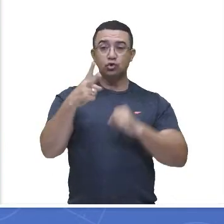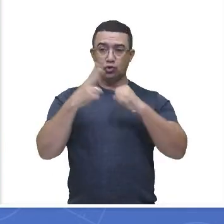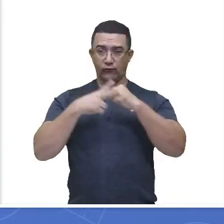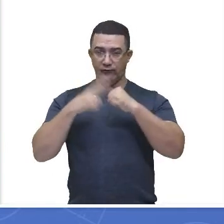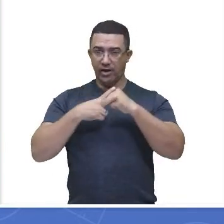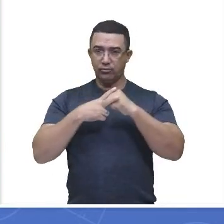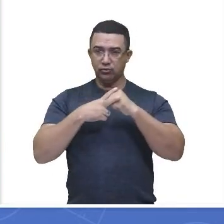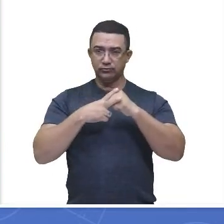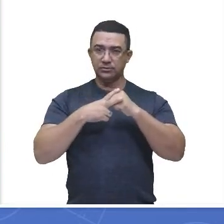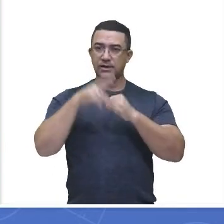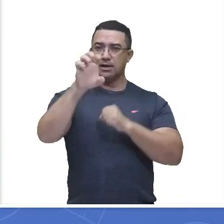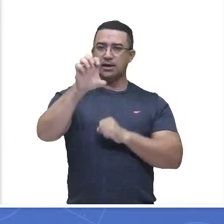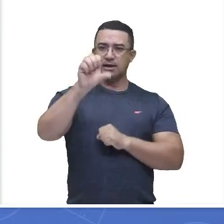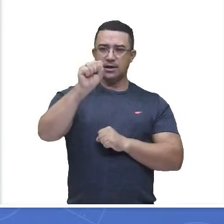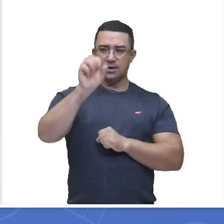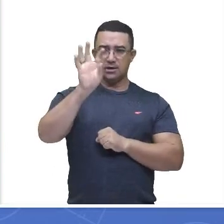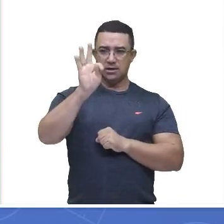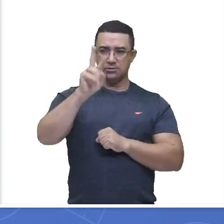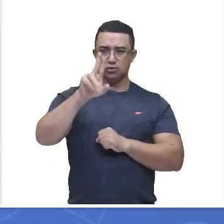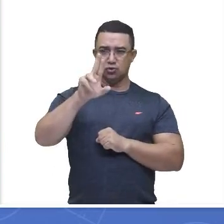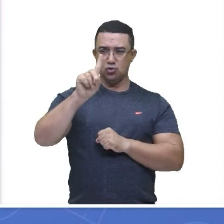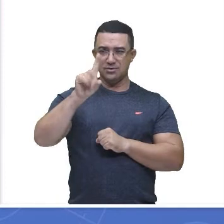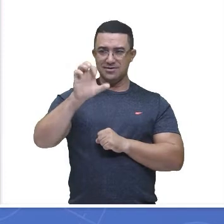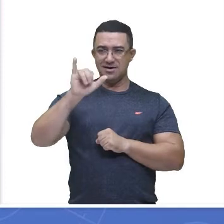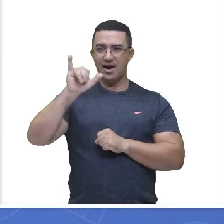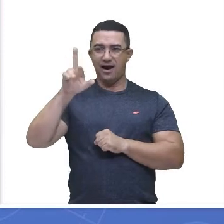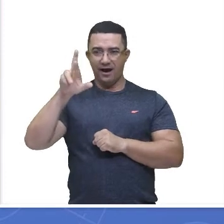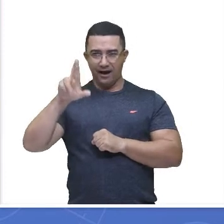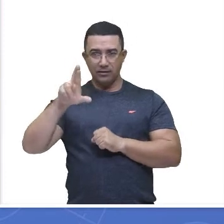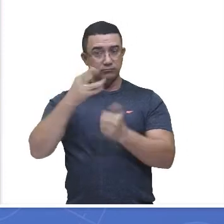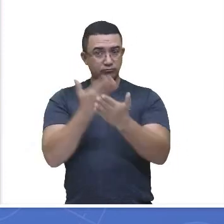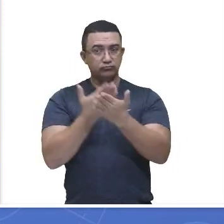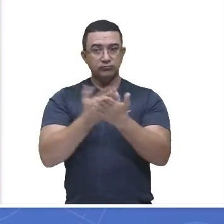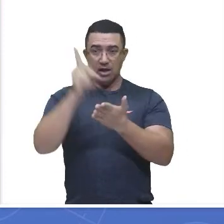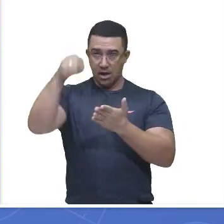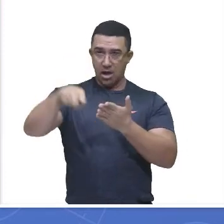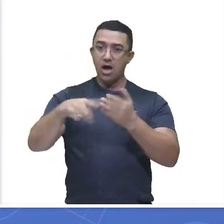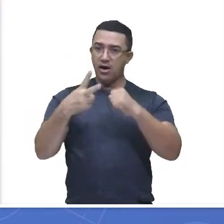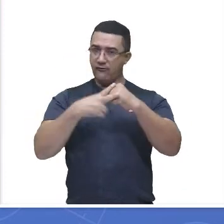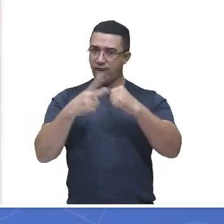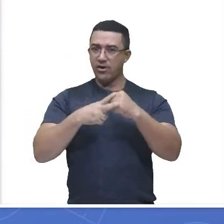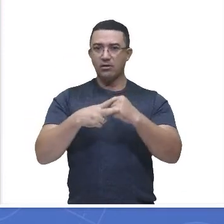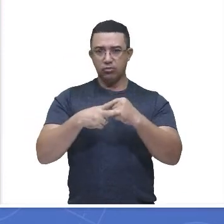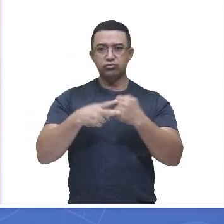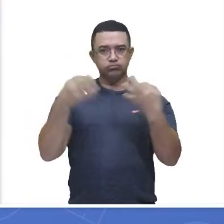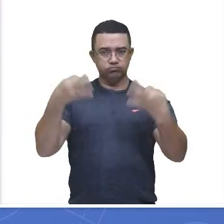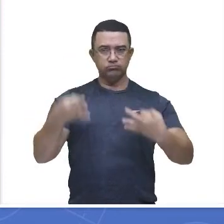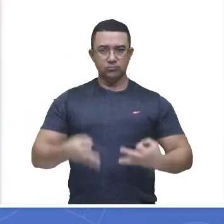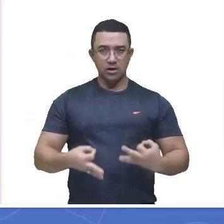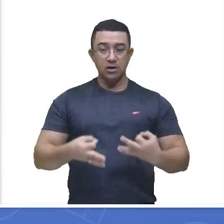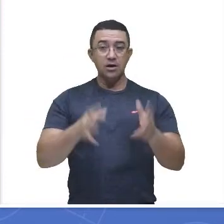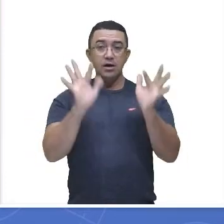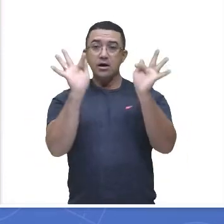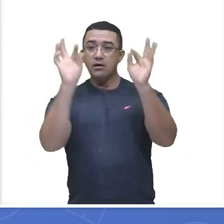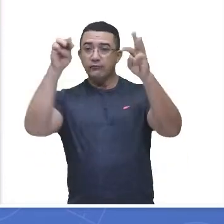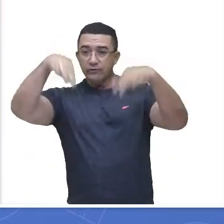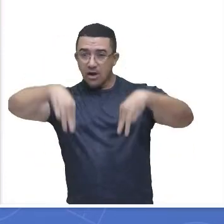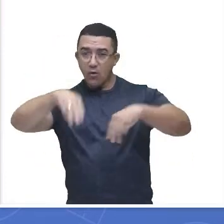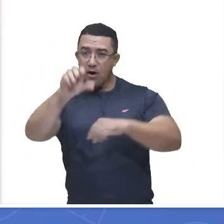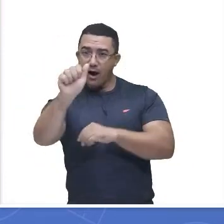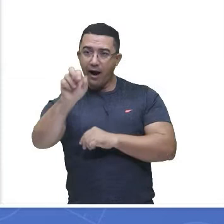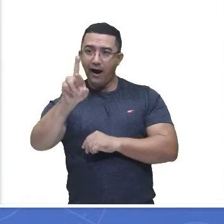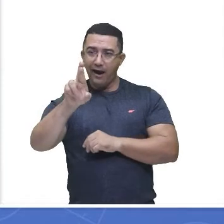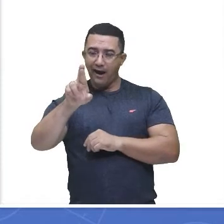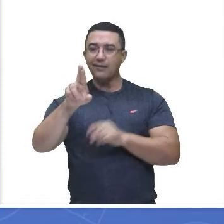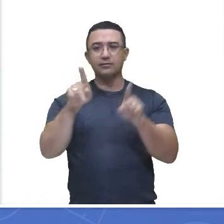estudar. Verbo estudar, ele é um verbo regular e terminado em AR. Qual é o